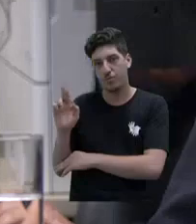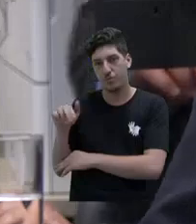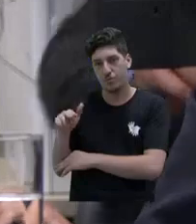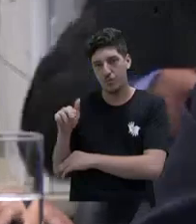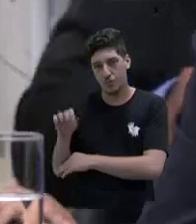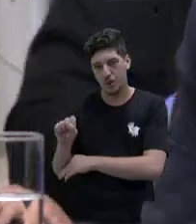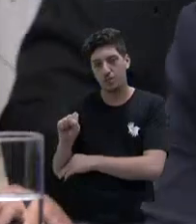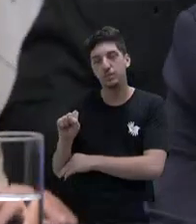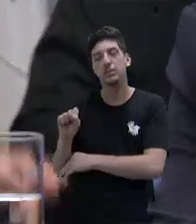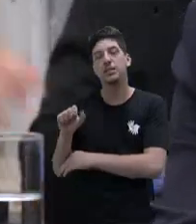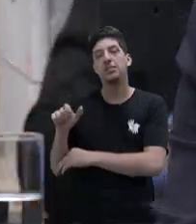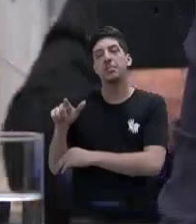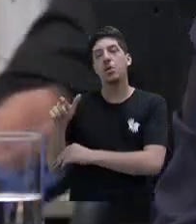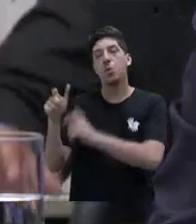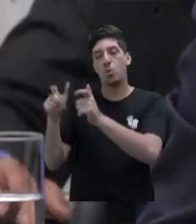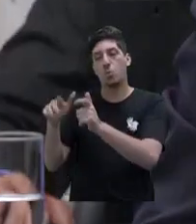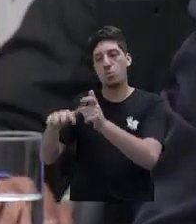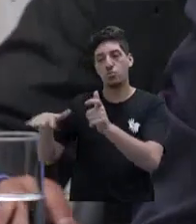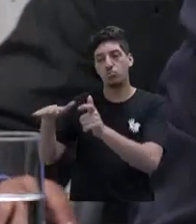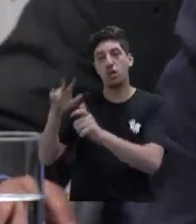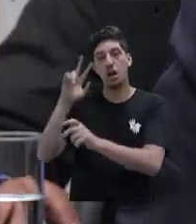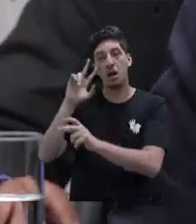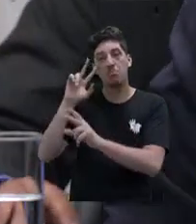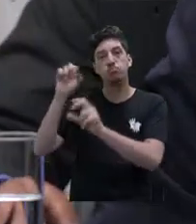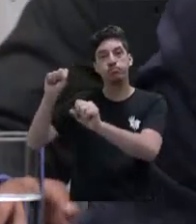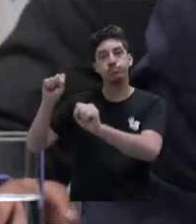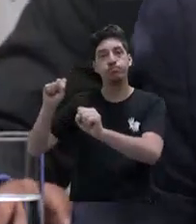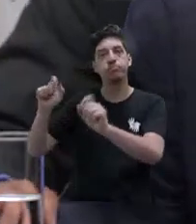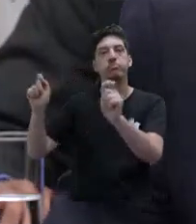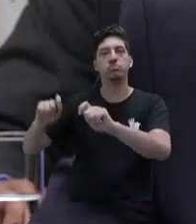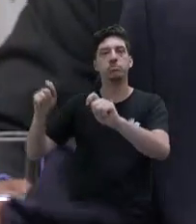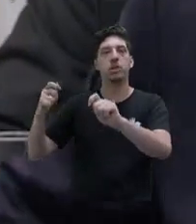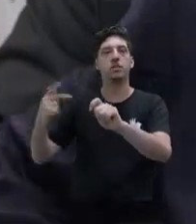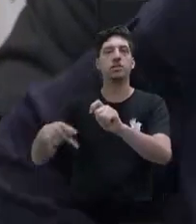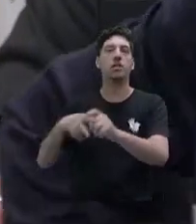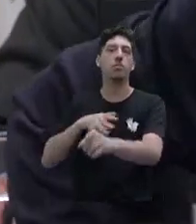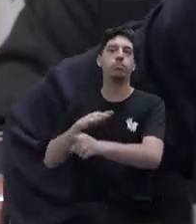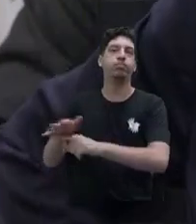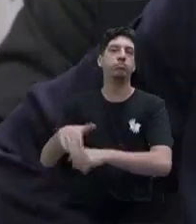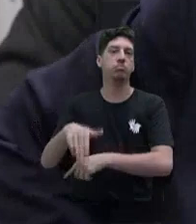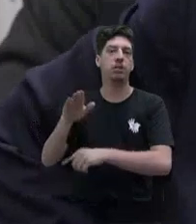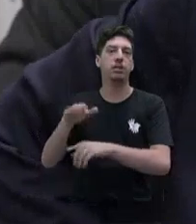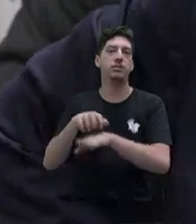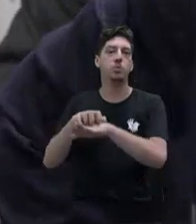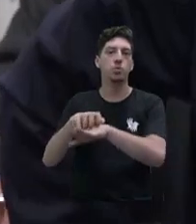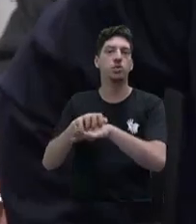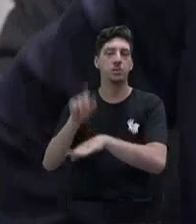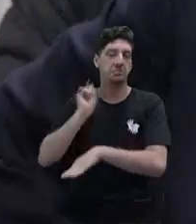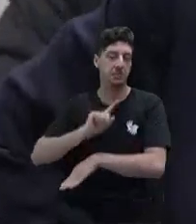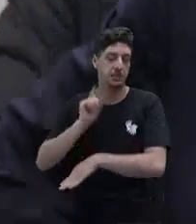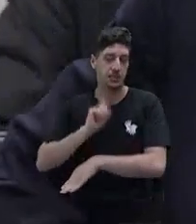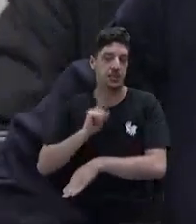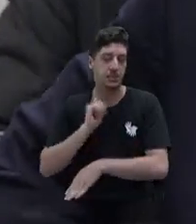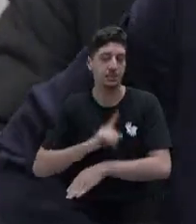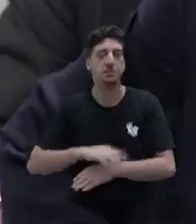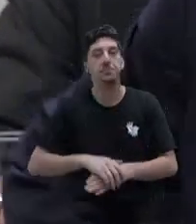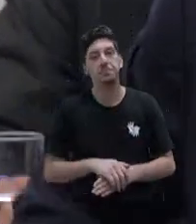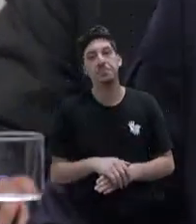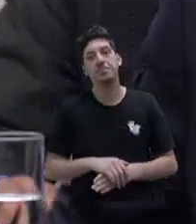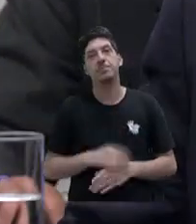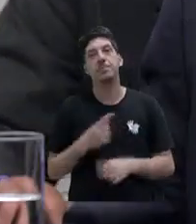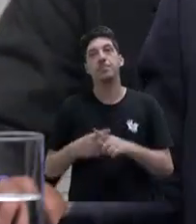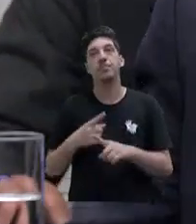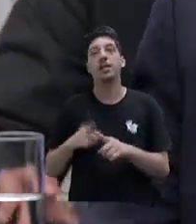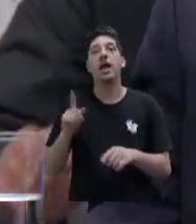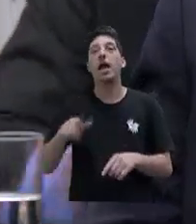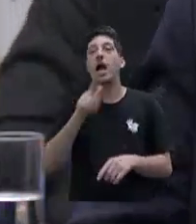instrumento de potencialização do turismo mineiro, porque nós estamos falando do único